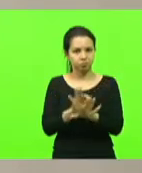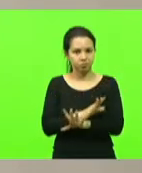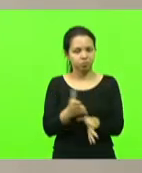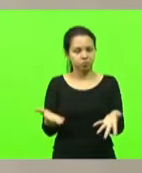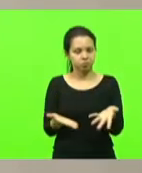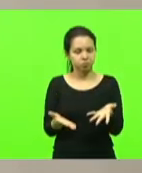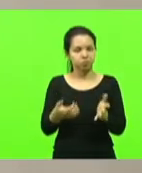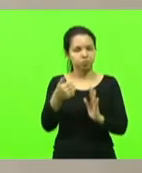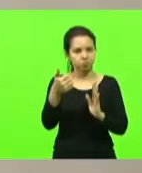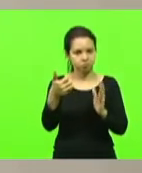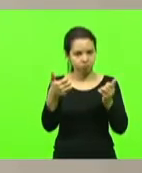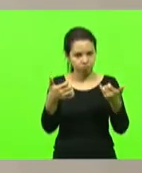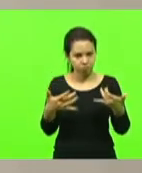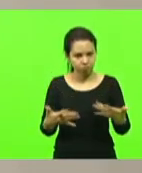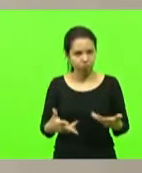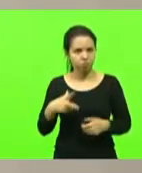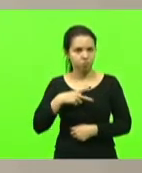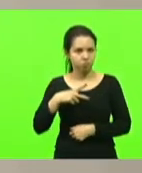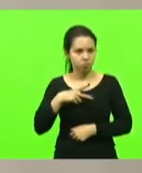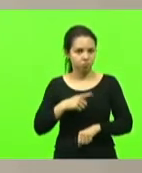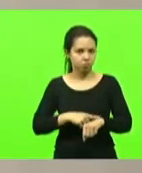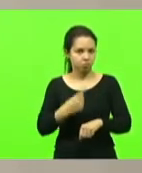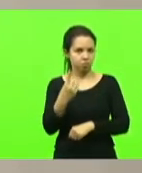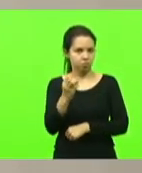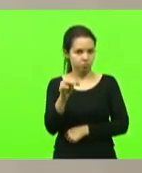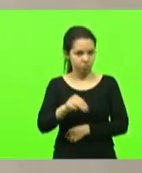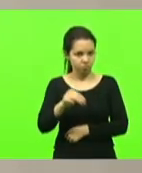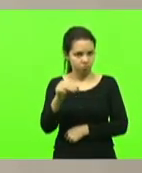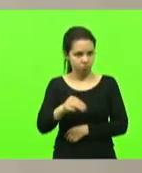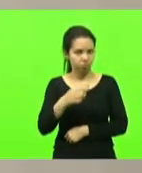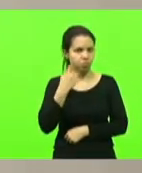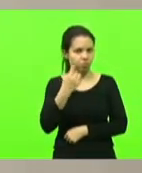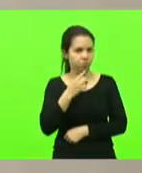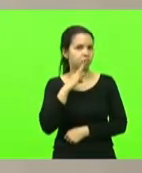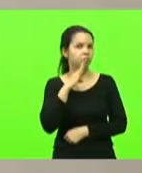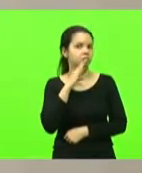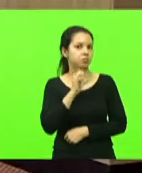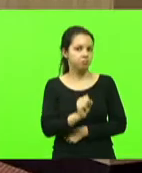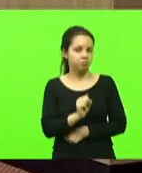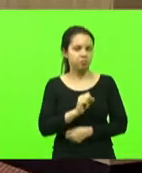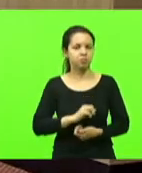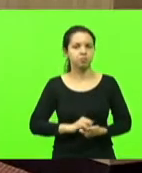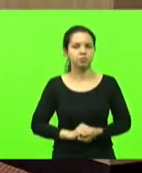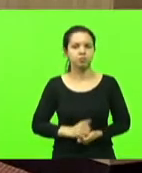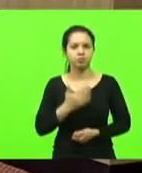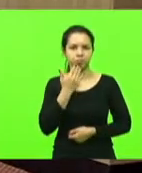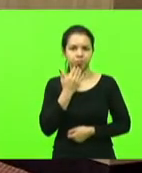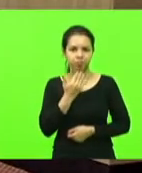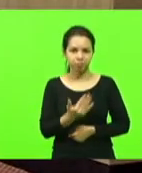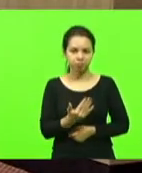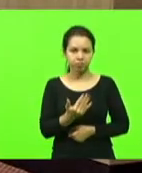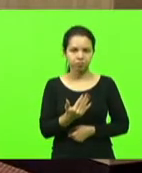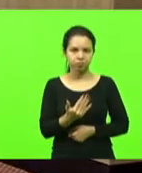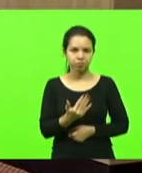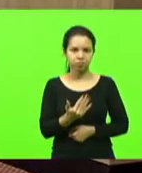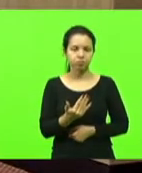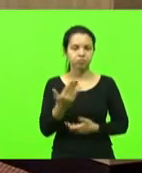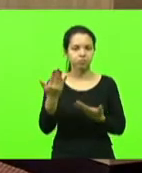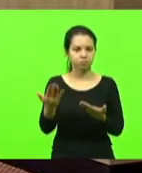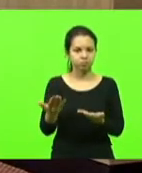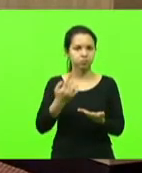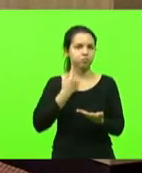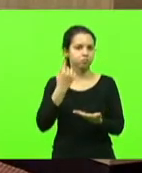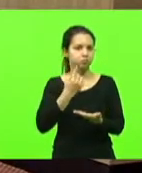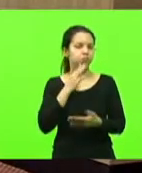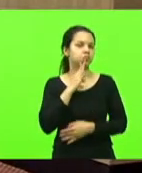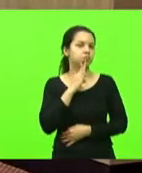explicações pessoais. Pelo tempo de até 10 minutos, fará uso da palavra o deputado Bruno Souza. Eu peço a palavra... Pela ordem, deputado